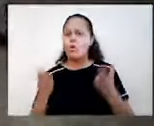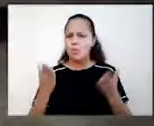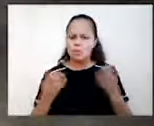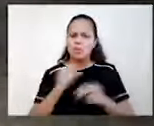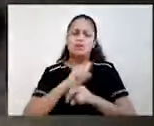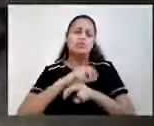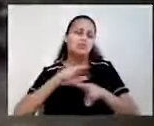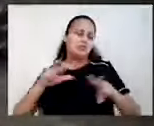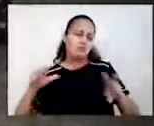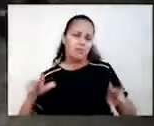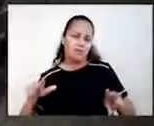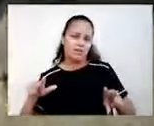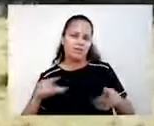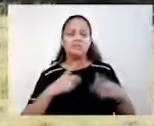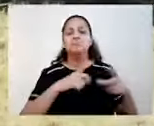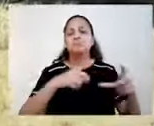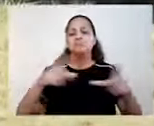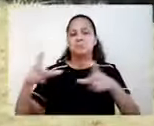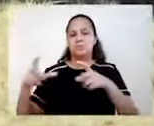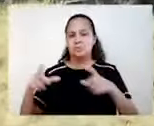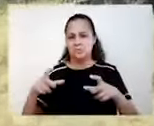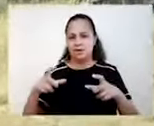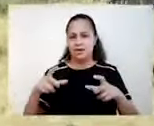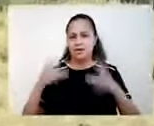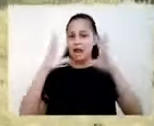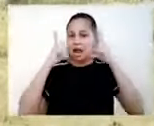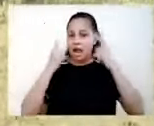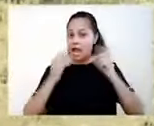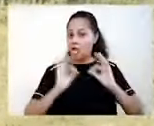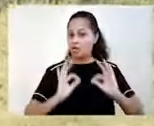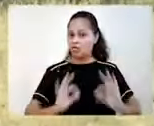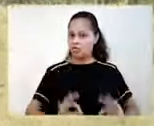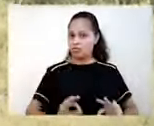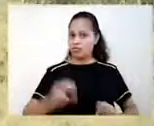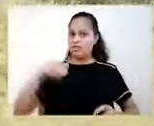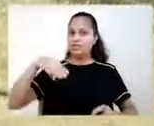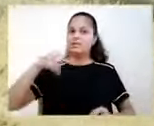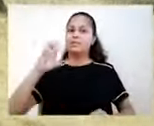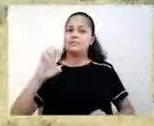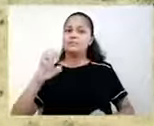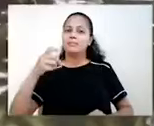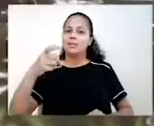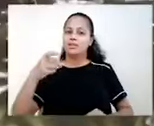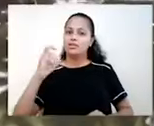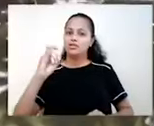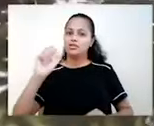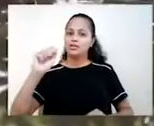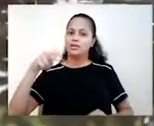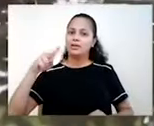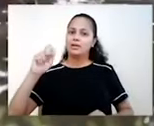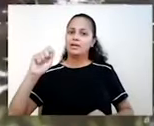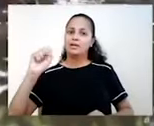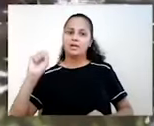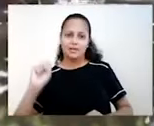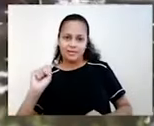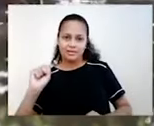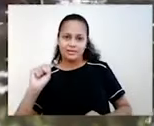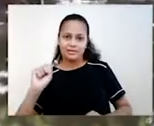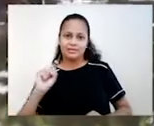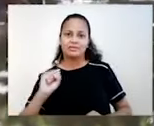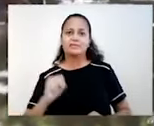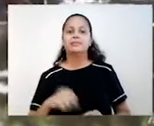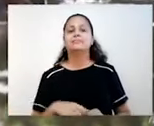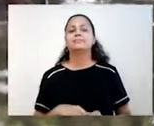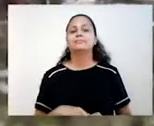tamanho e peso podem variar bastante, dependendo da região. As onças pintadas mexicanas da reserva da biosfera